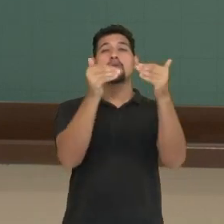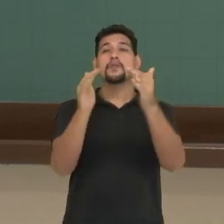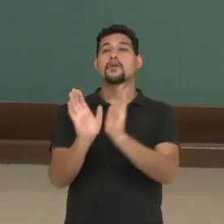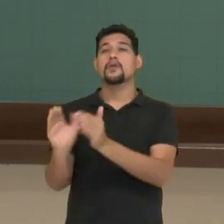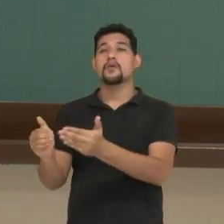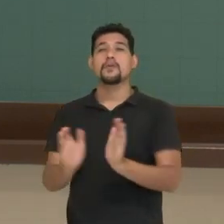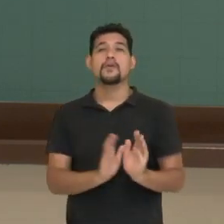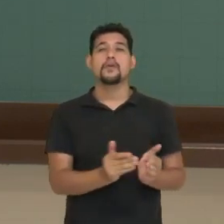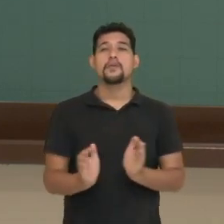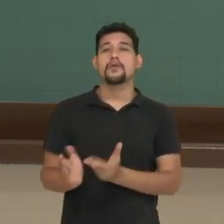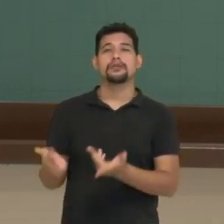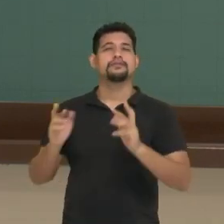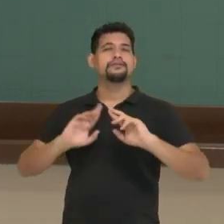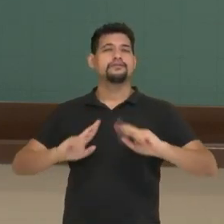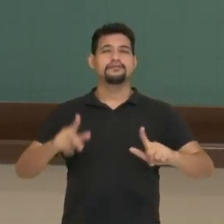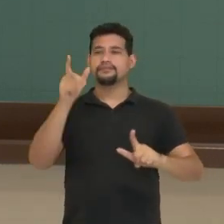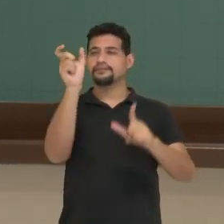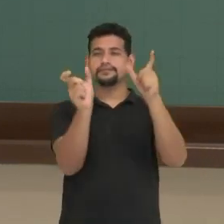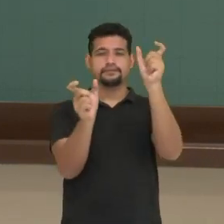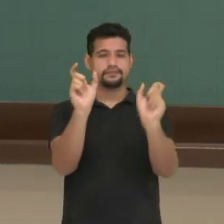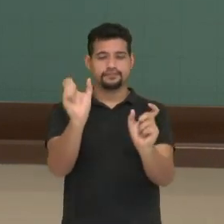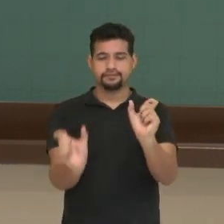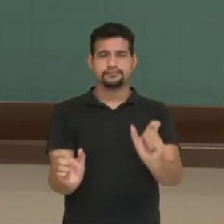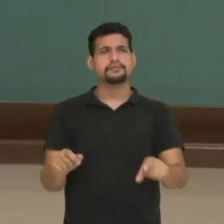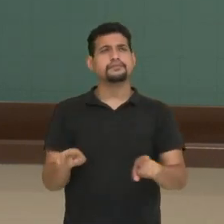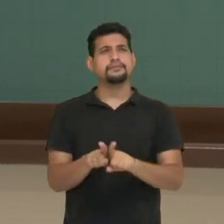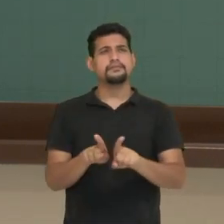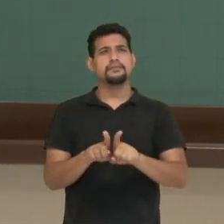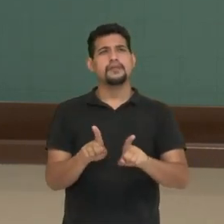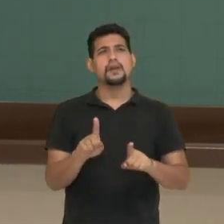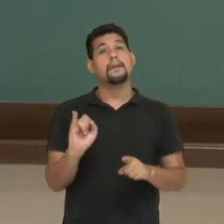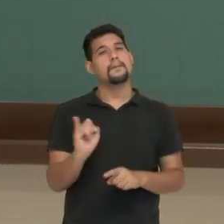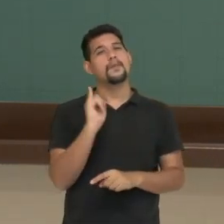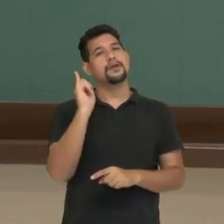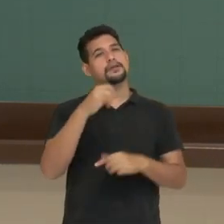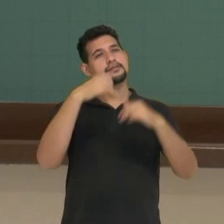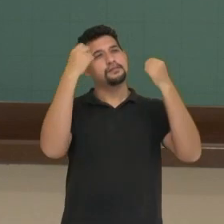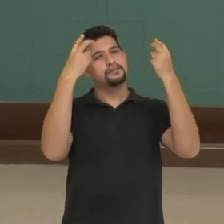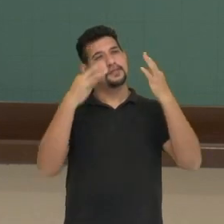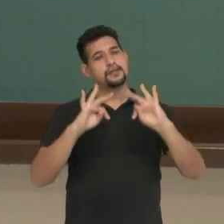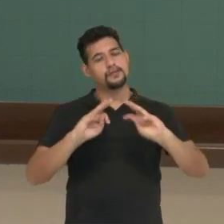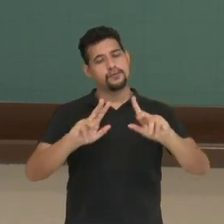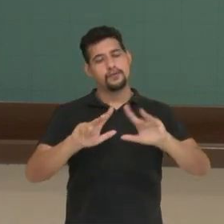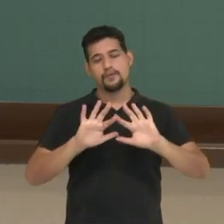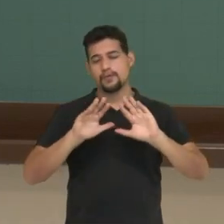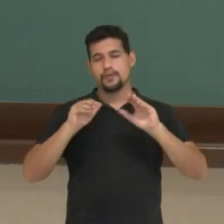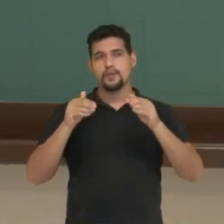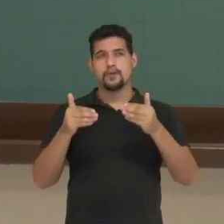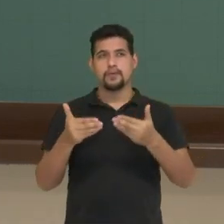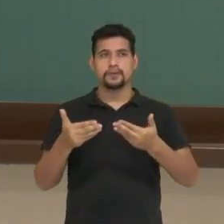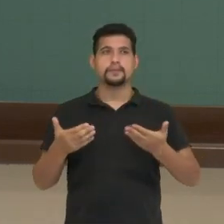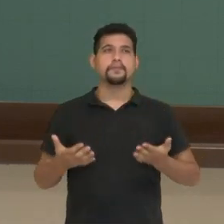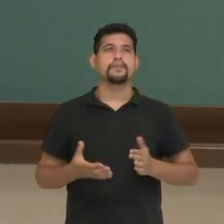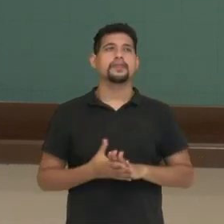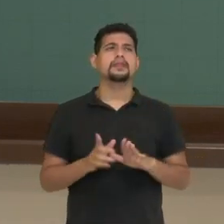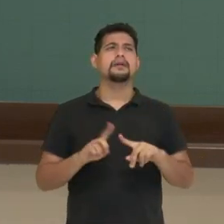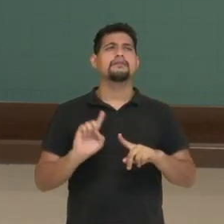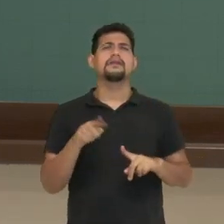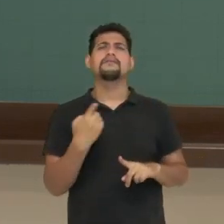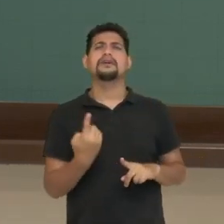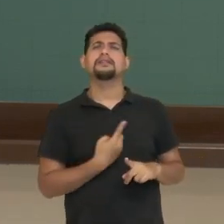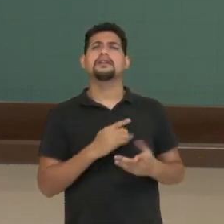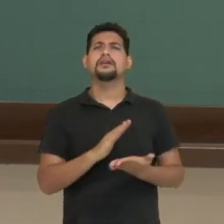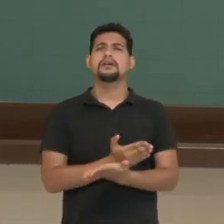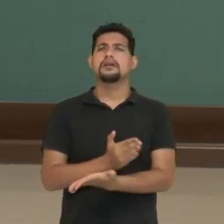diferentes, afinal são tantas características diferentes, não tinha como colocar todos eles num grupo só, né? Então eles vão se dividir